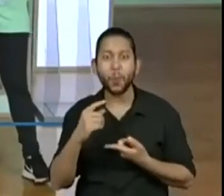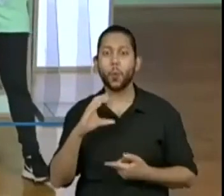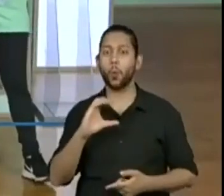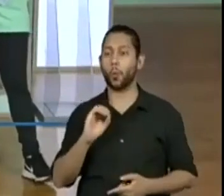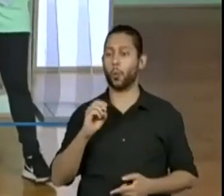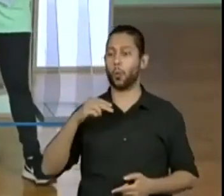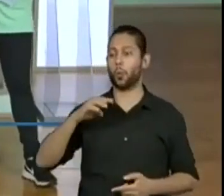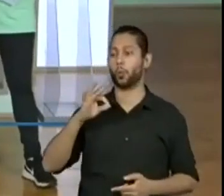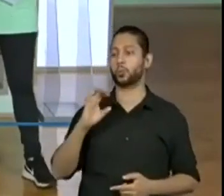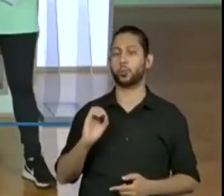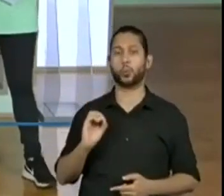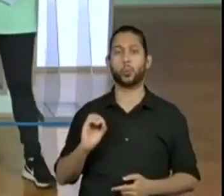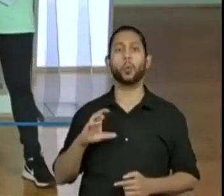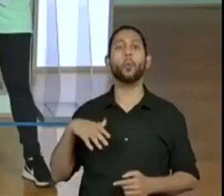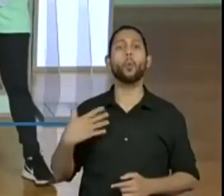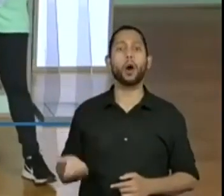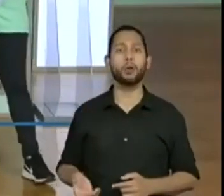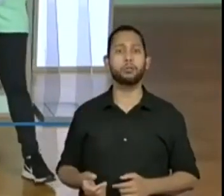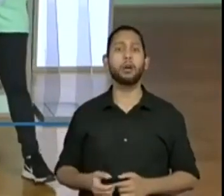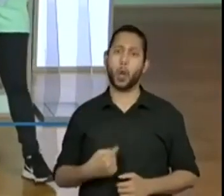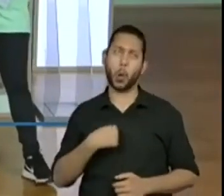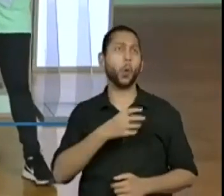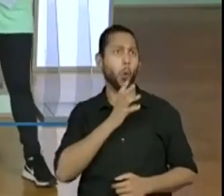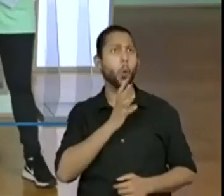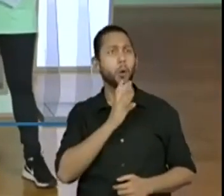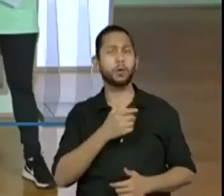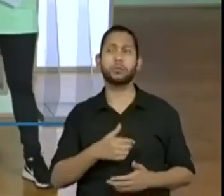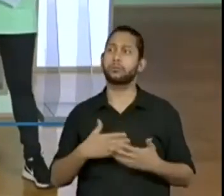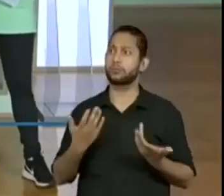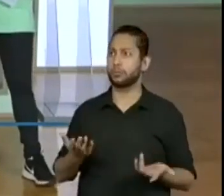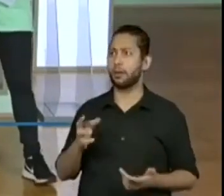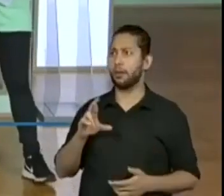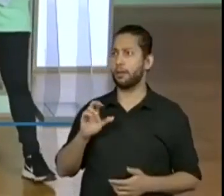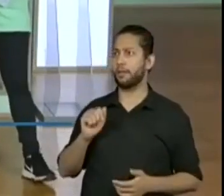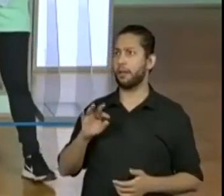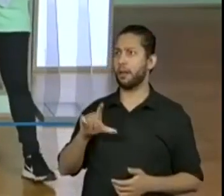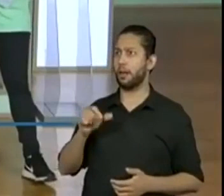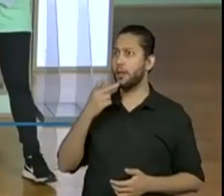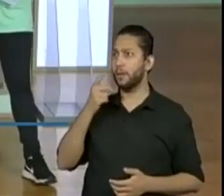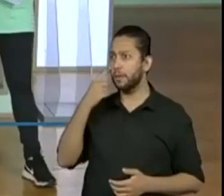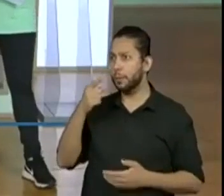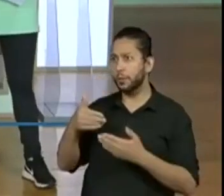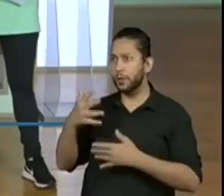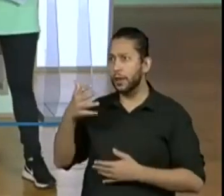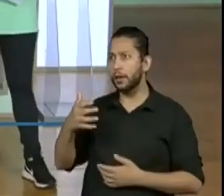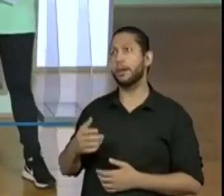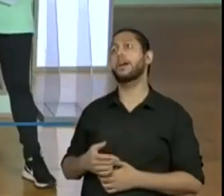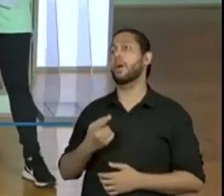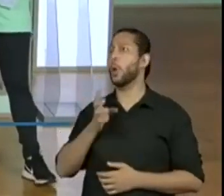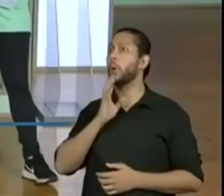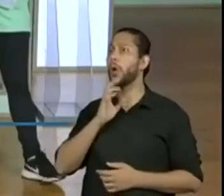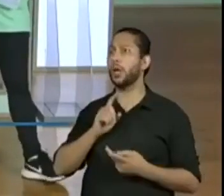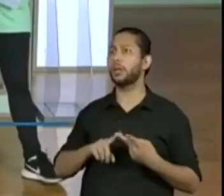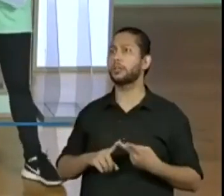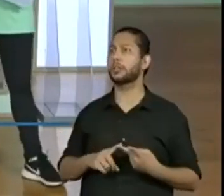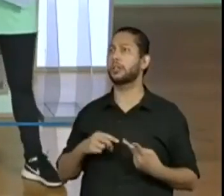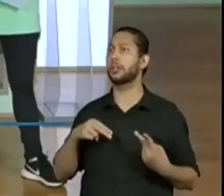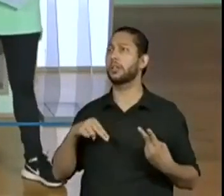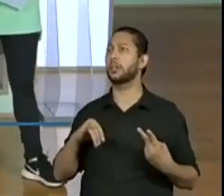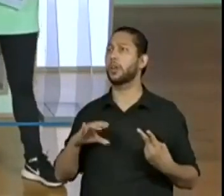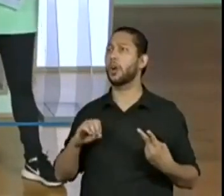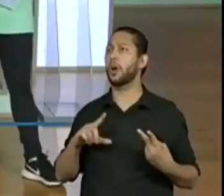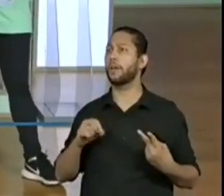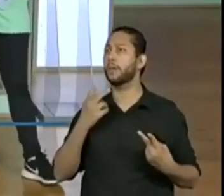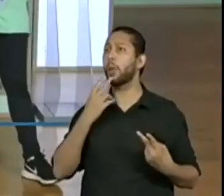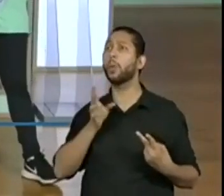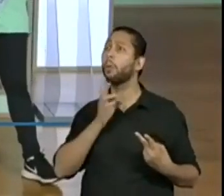vários contos. Ó, a Rafaela está respondendo que sim, a Nicole já disse que não. Rafaela, qual conto aí